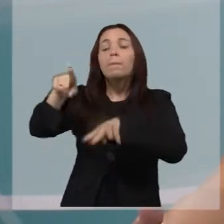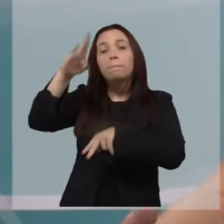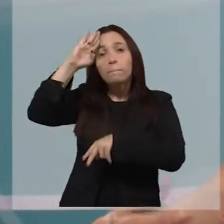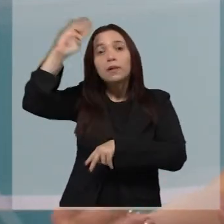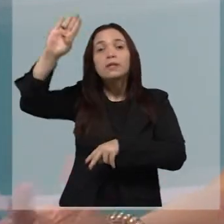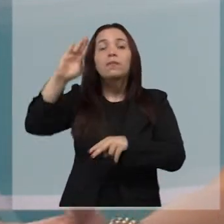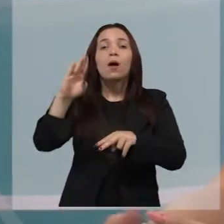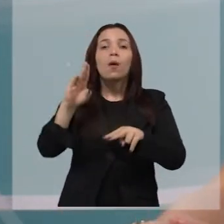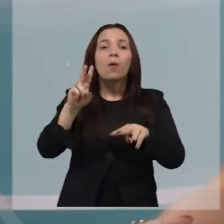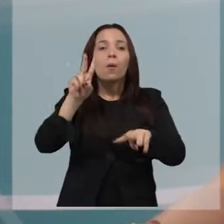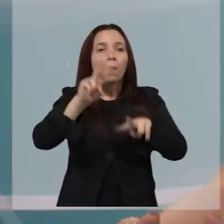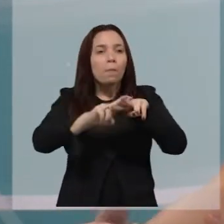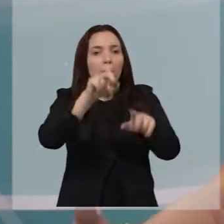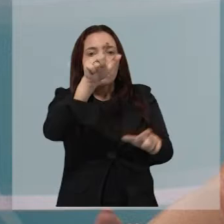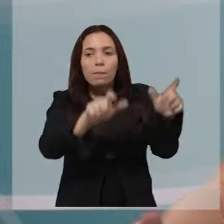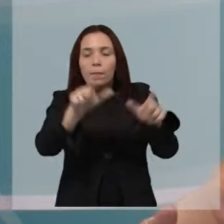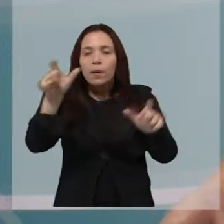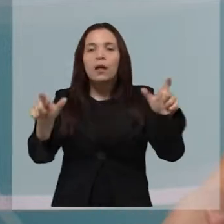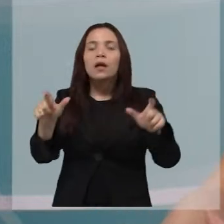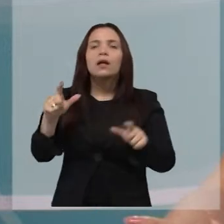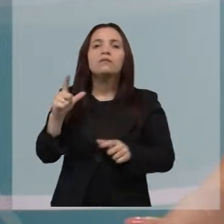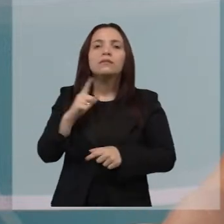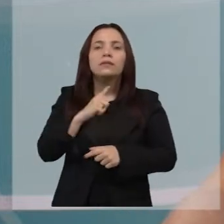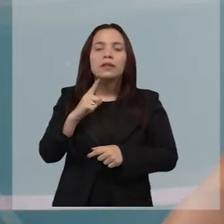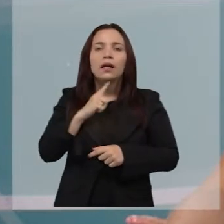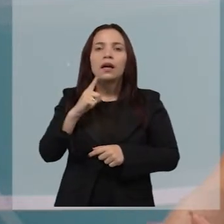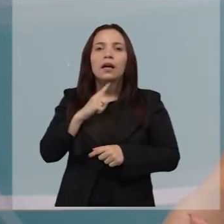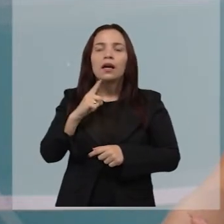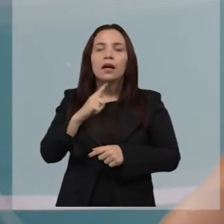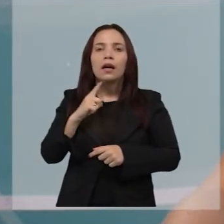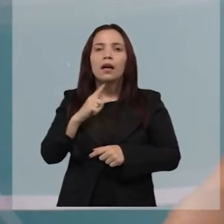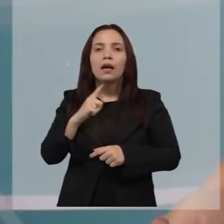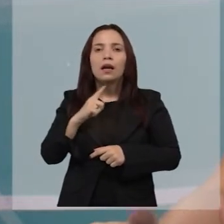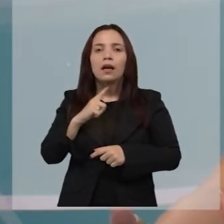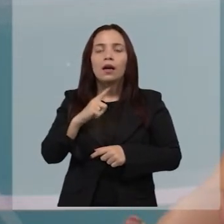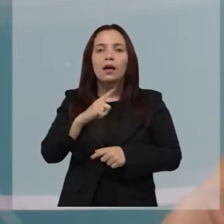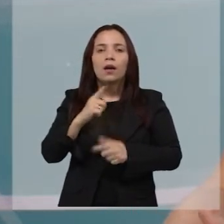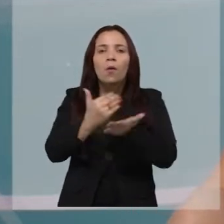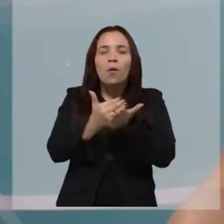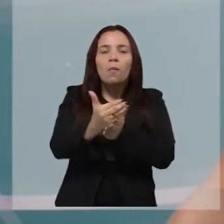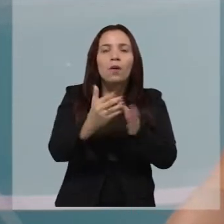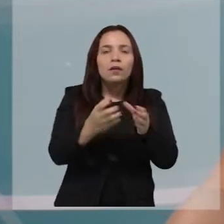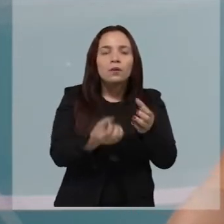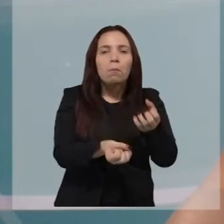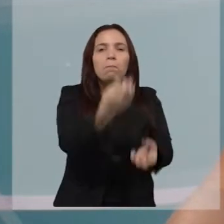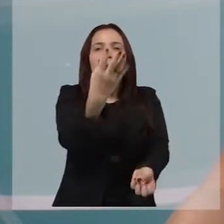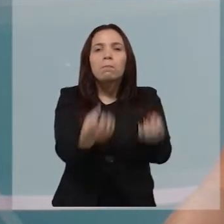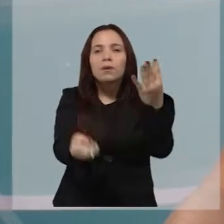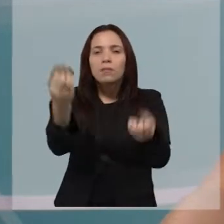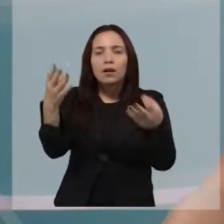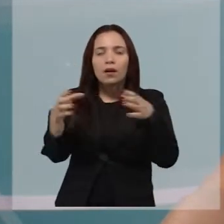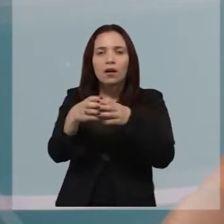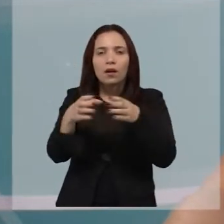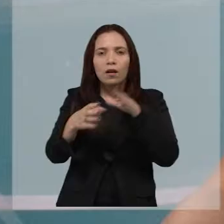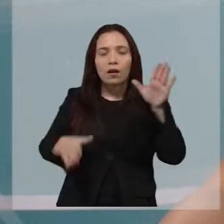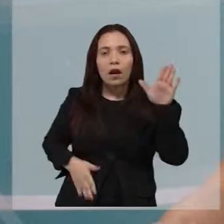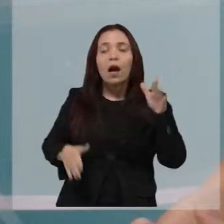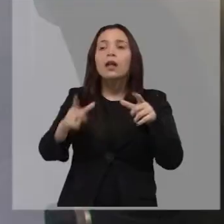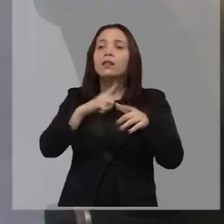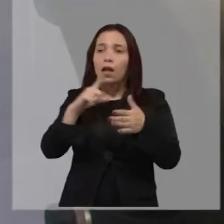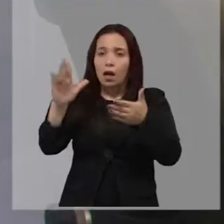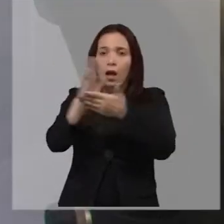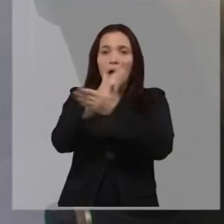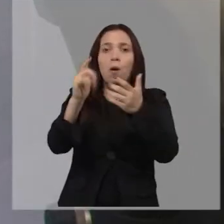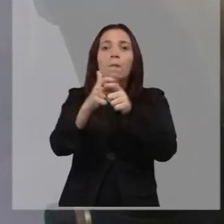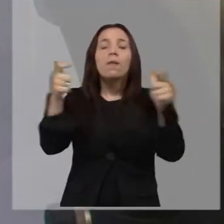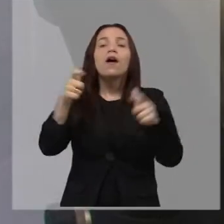vulneráveis, né, que nesse momento estavam passando por essa situação de coação. Dentre eles são pessoas